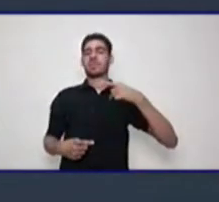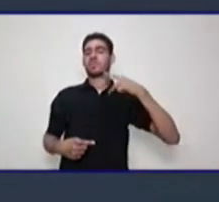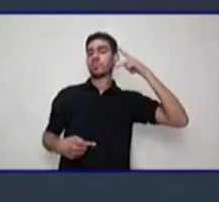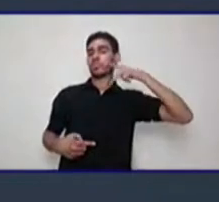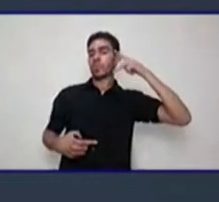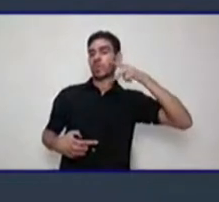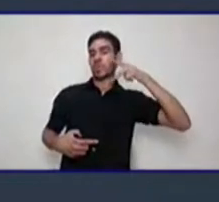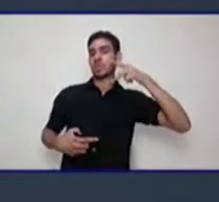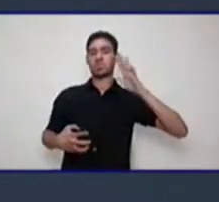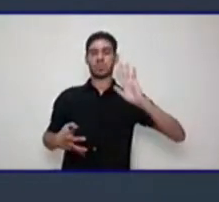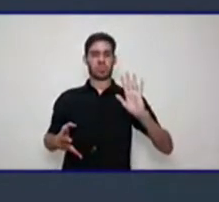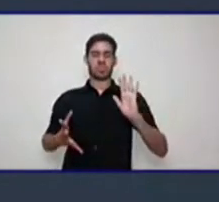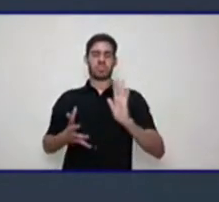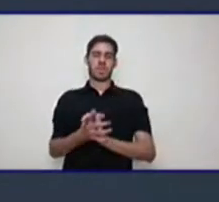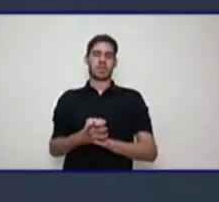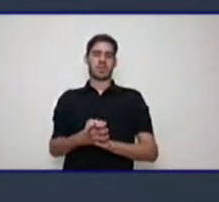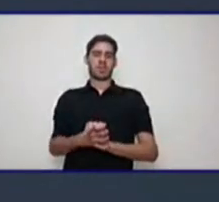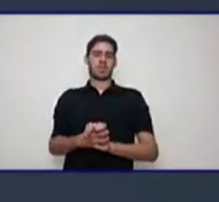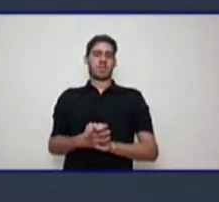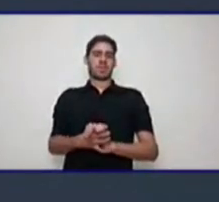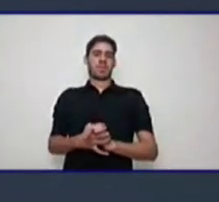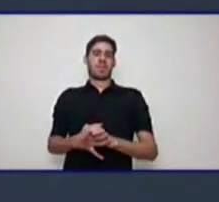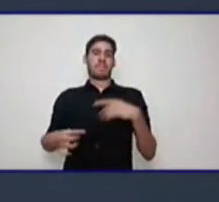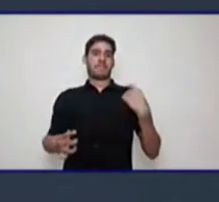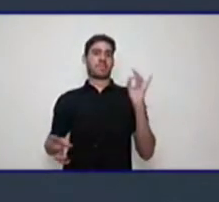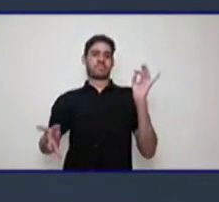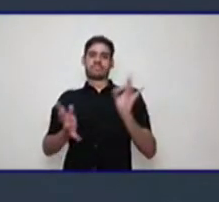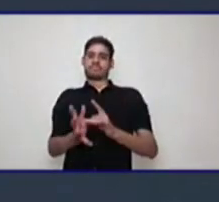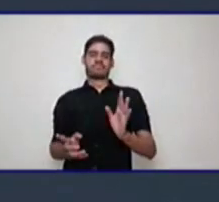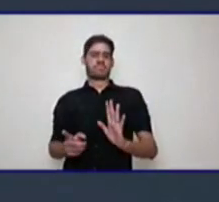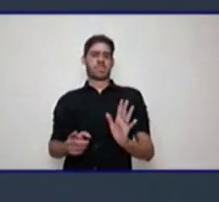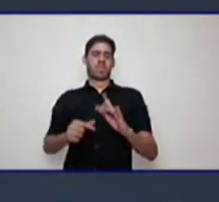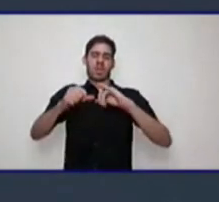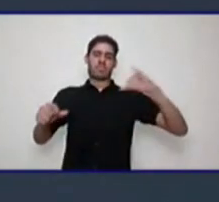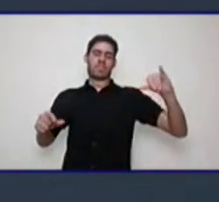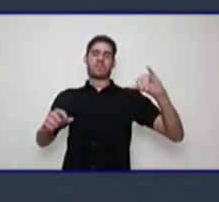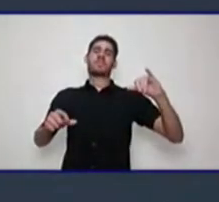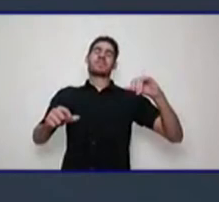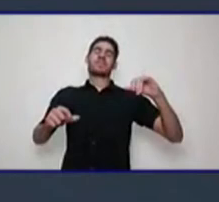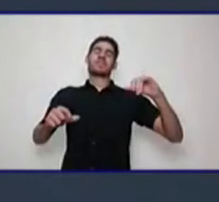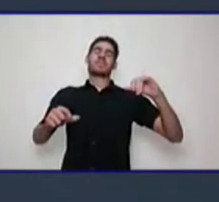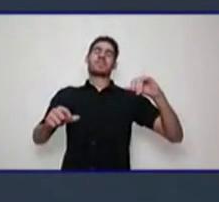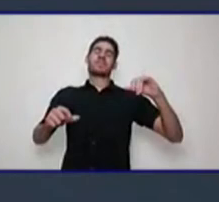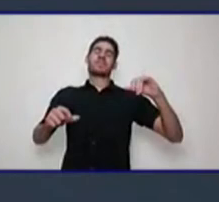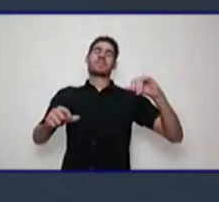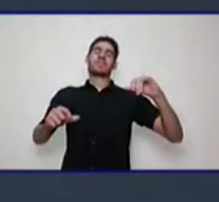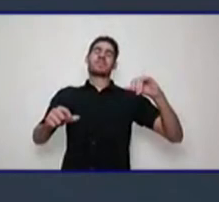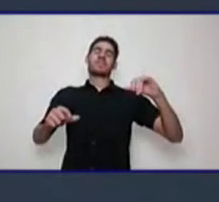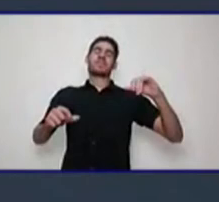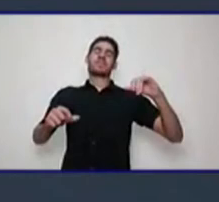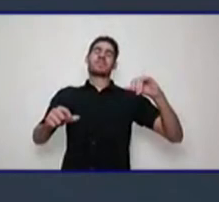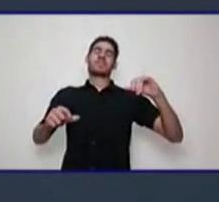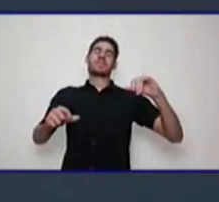não constitui, a meu ver, necessariamente propaganda eleitoral negativa, mormente